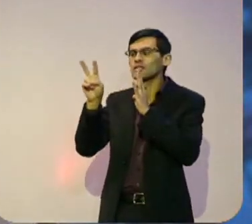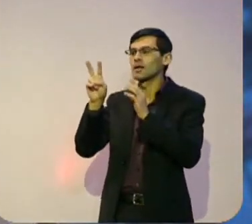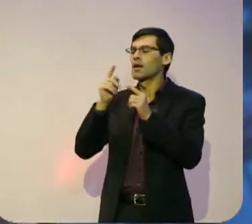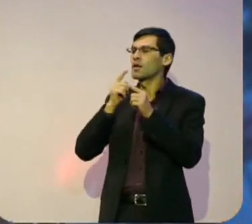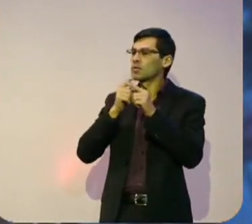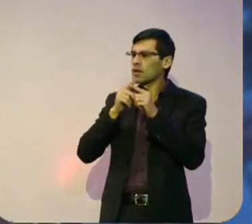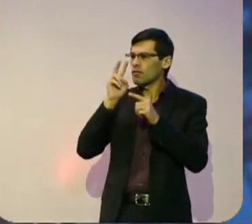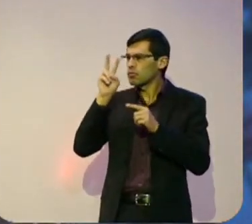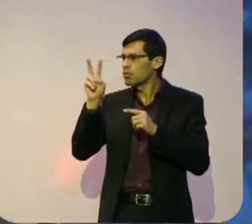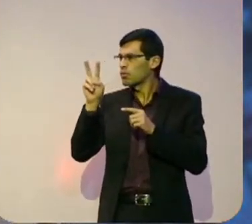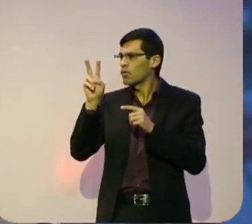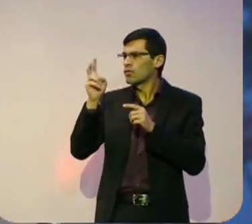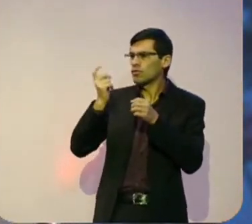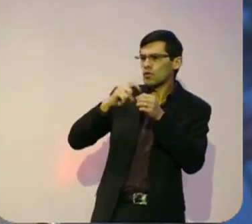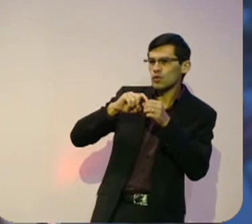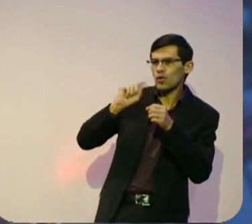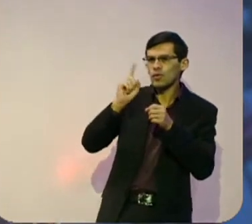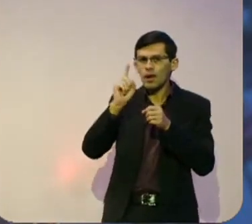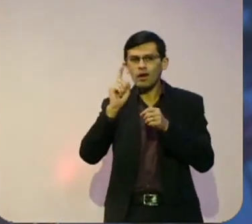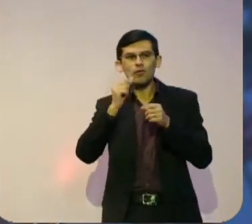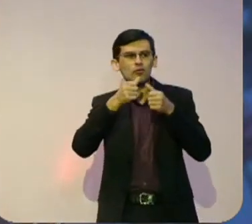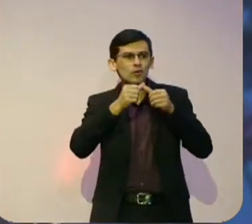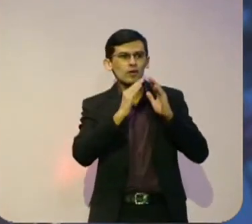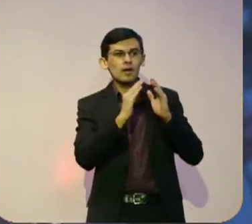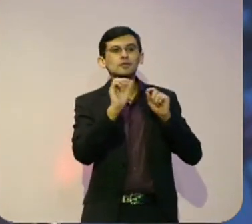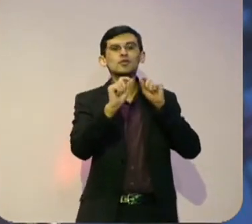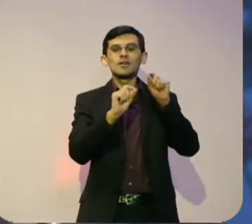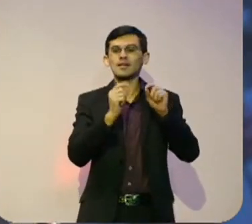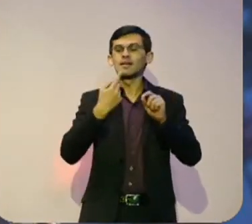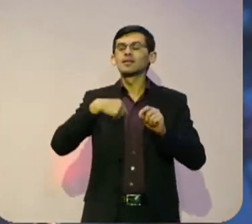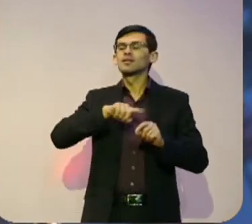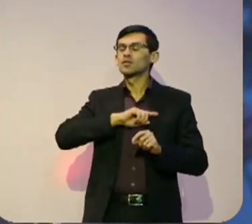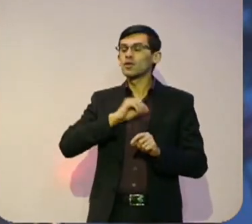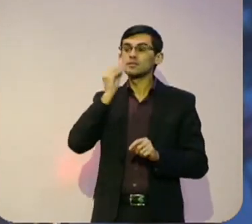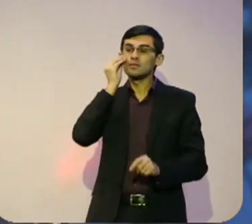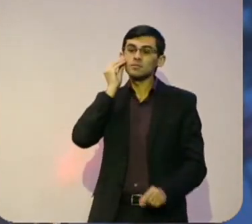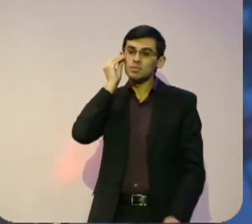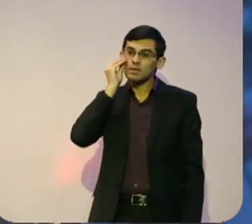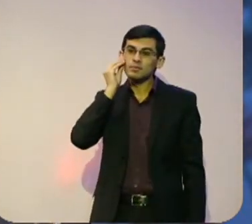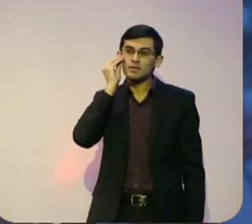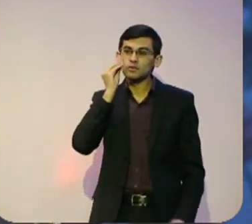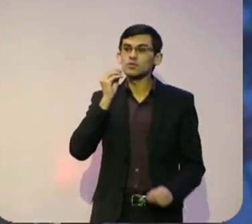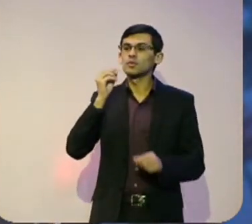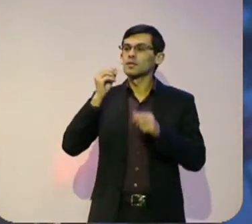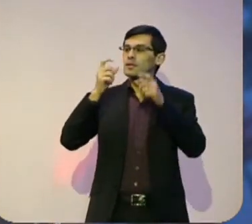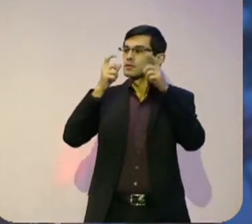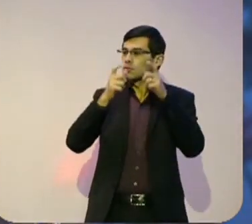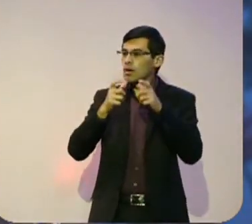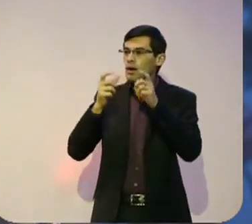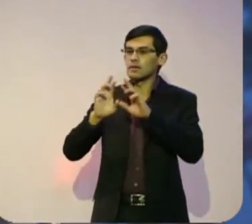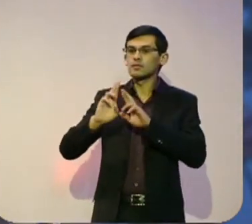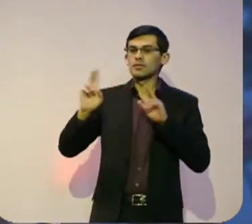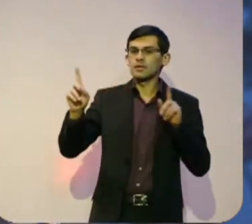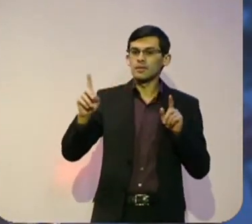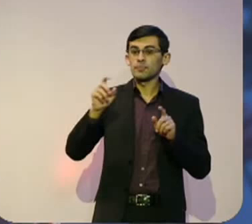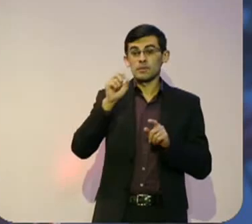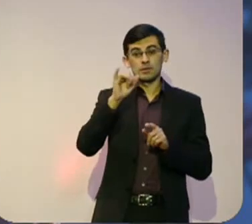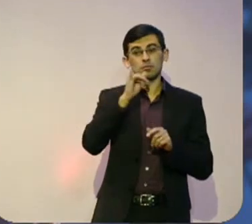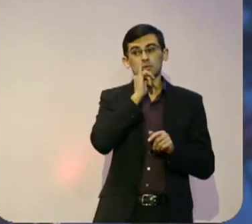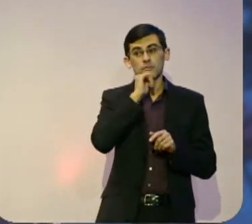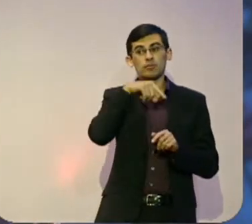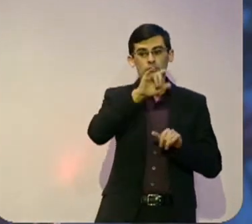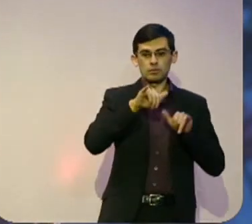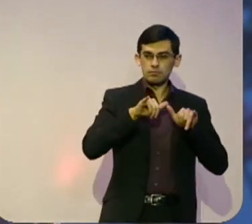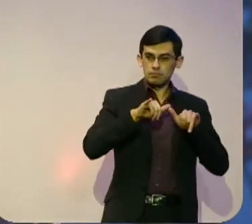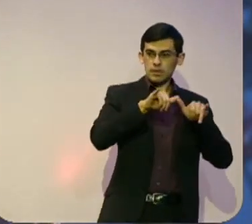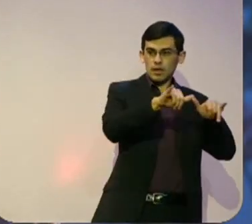quem é que está ali, será que voltou, será que não voltou? E a gente está experimentando isso em lugares diferentes. Até quando você foi no mercado